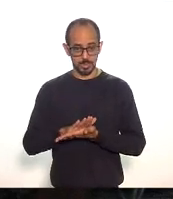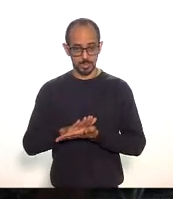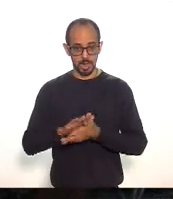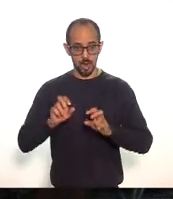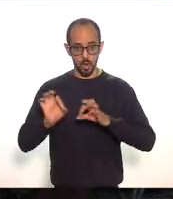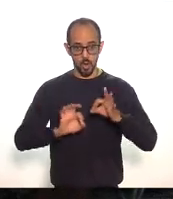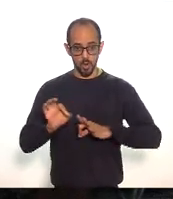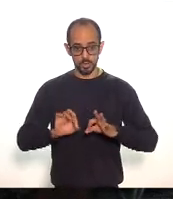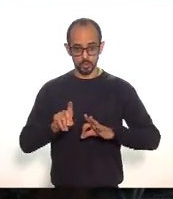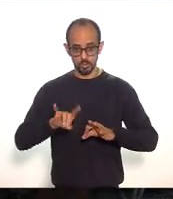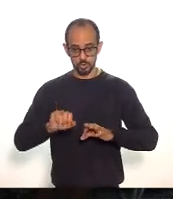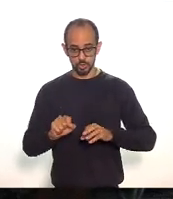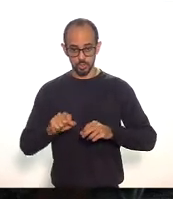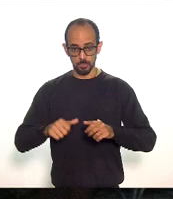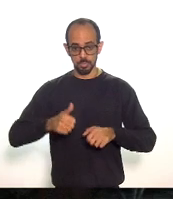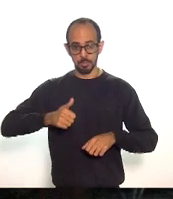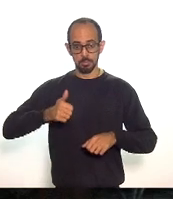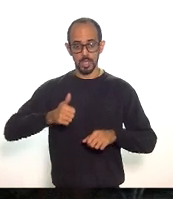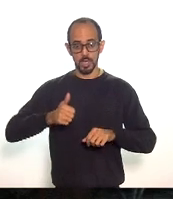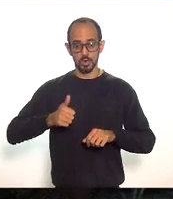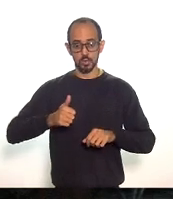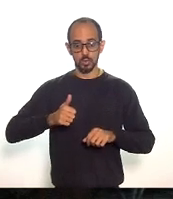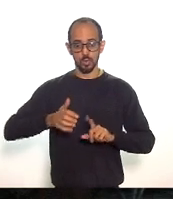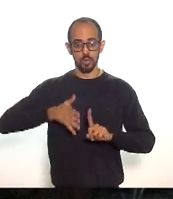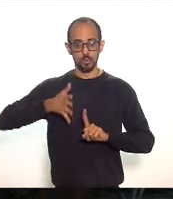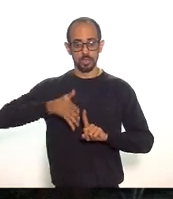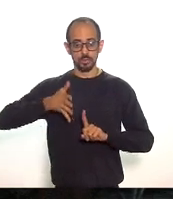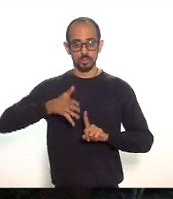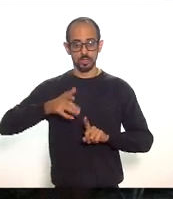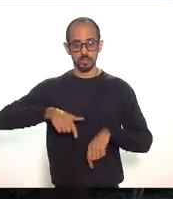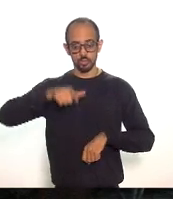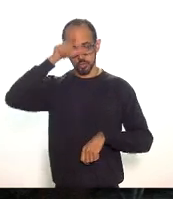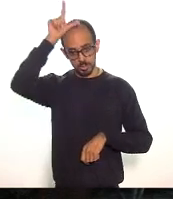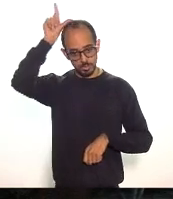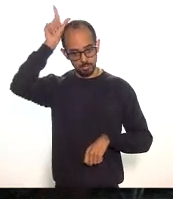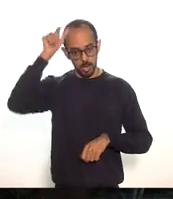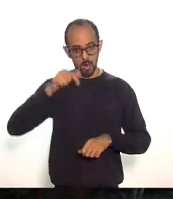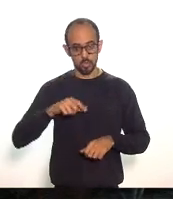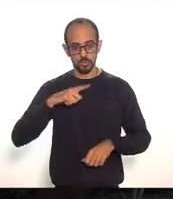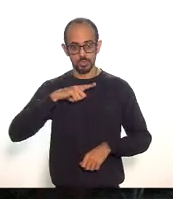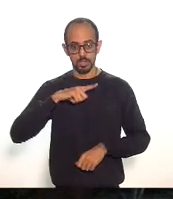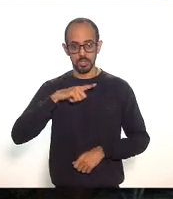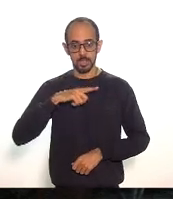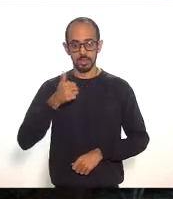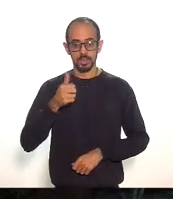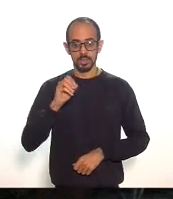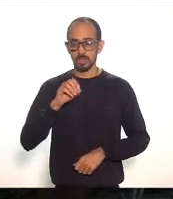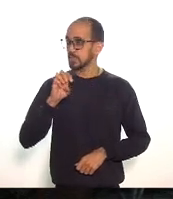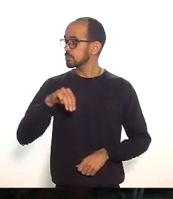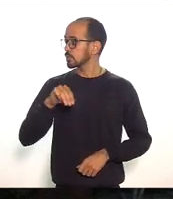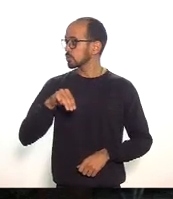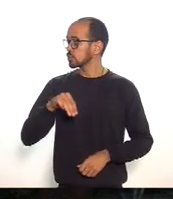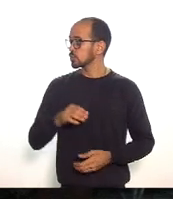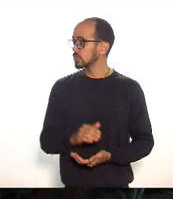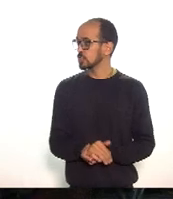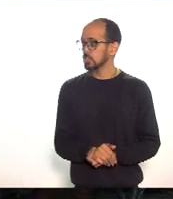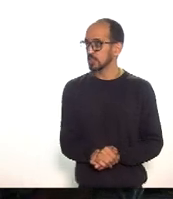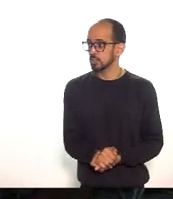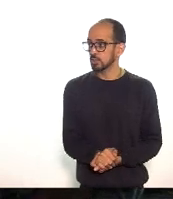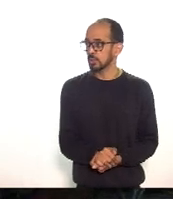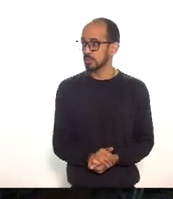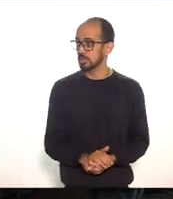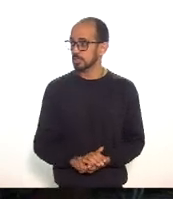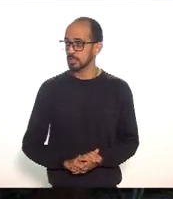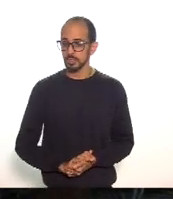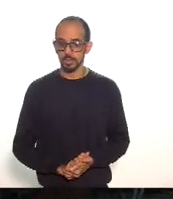O primeiro orador escrito é o nobre deputado Luiz Paulo. Vossa Excelência dispõe de 10 minutos no tempo regimental.